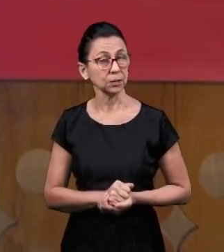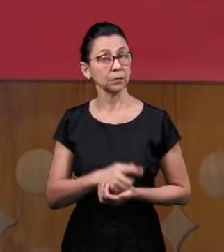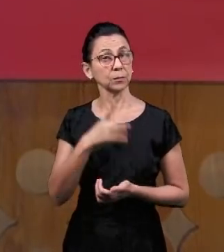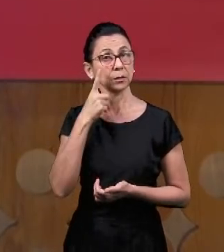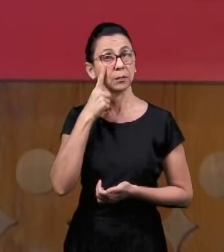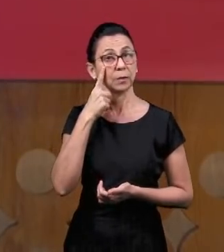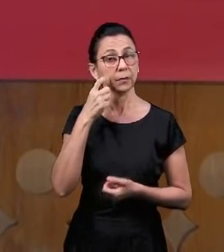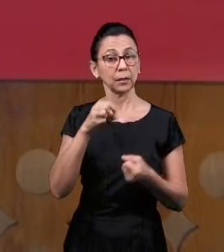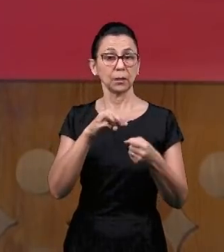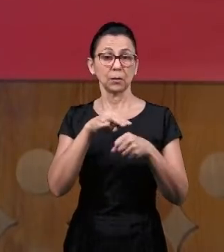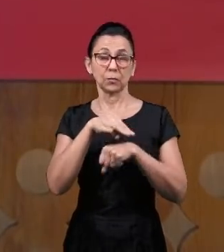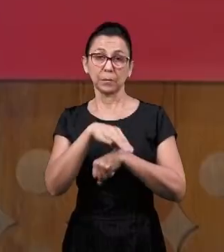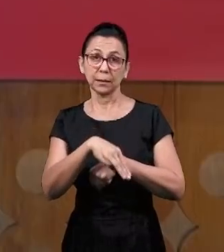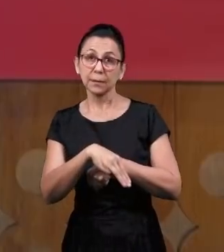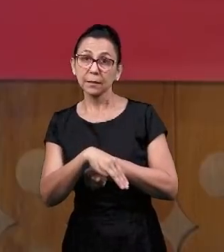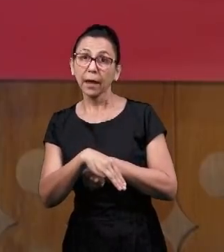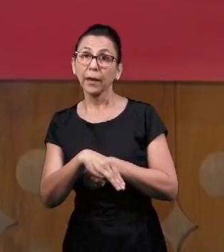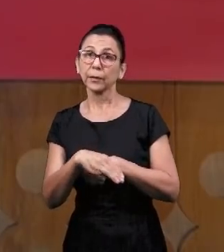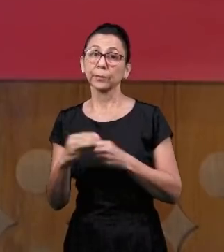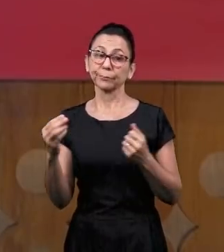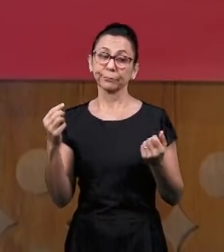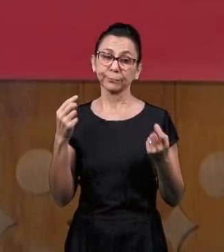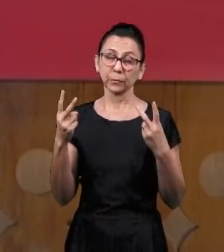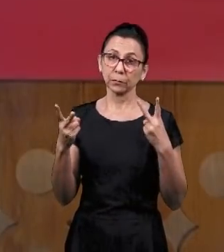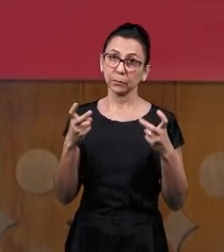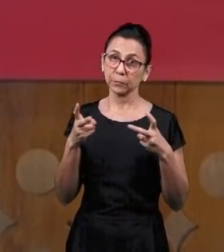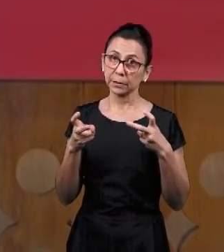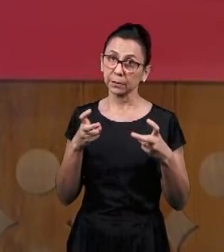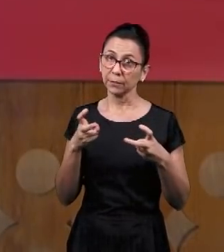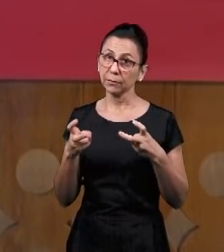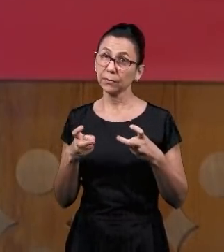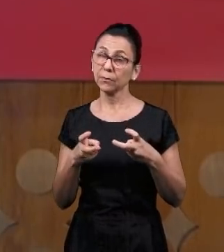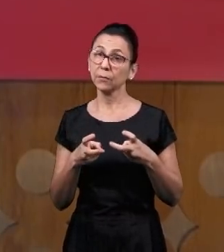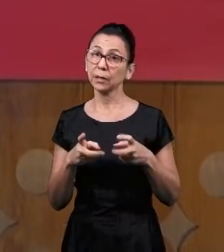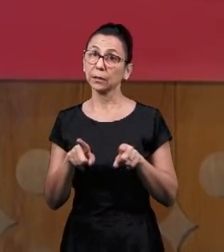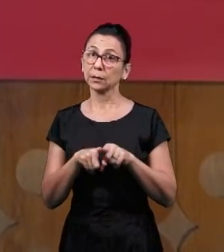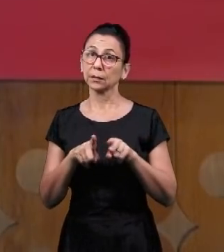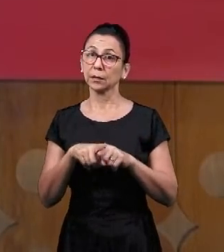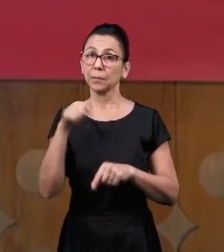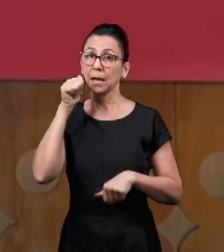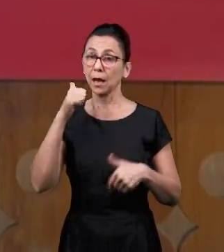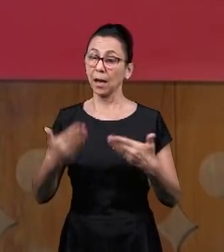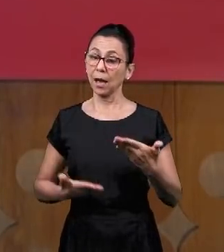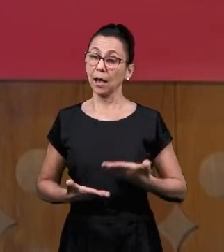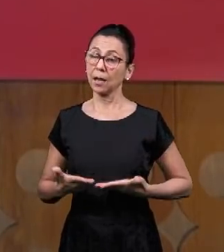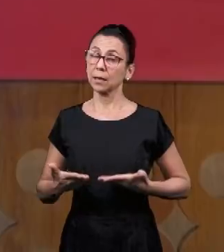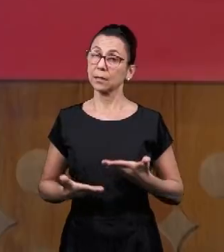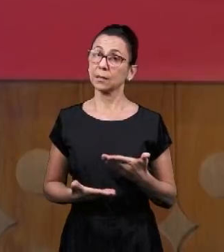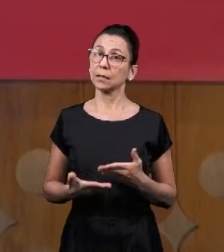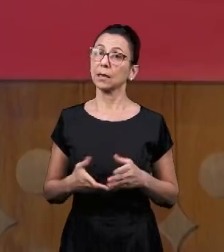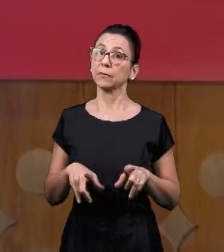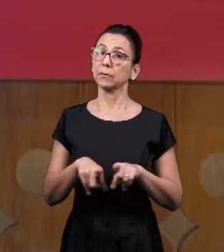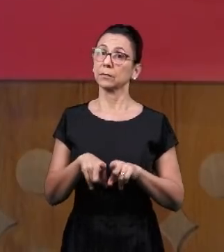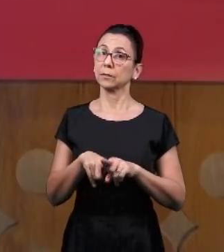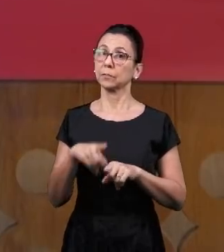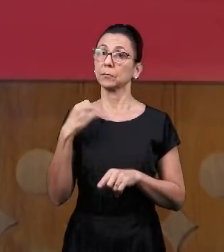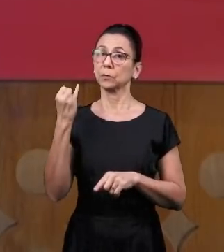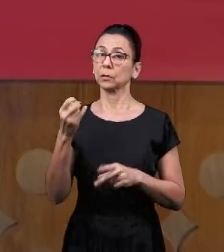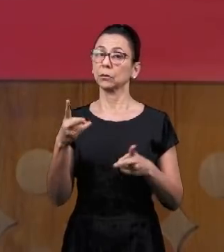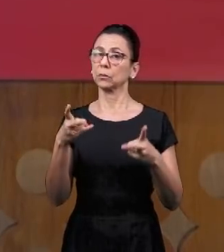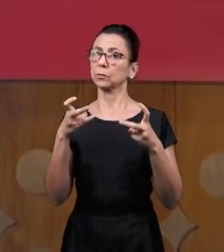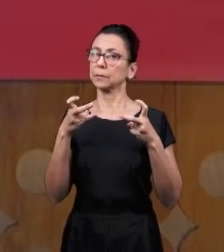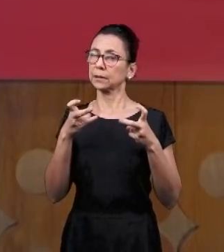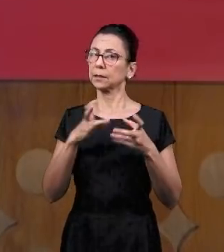observar. E as irmãs do trabalho têm que observar isso direitinho, porque nós temos uma linha. Repito a frase que foi dita no começo: